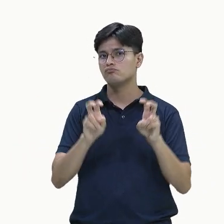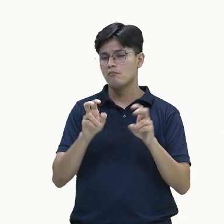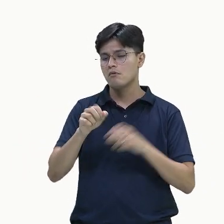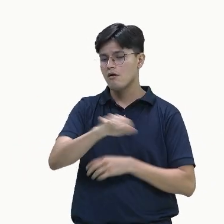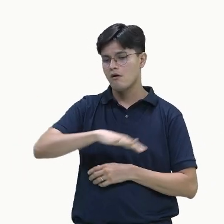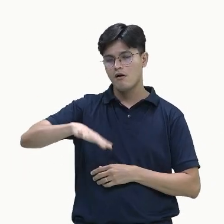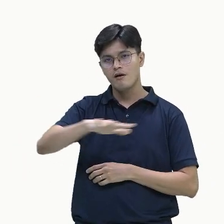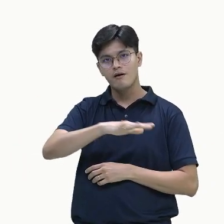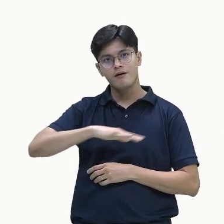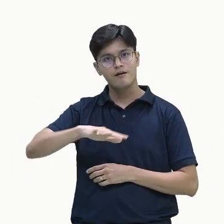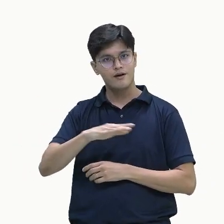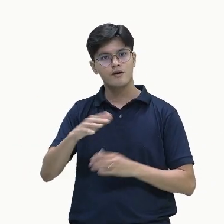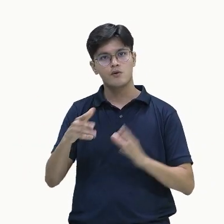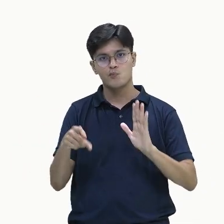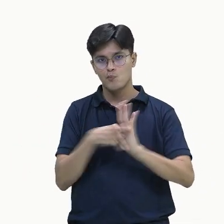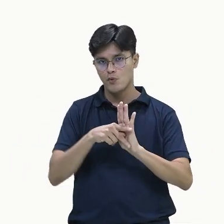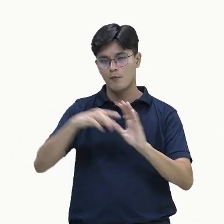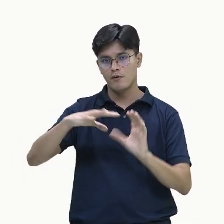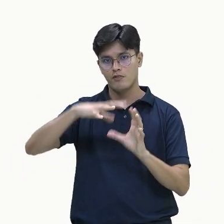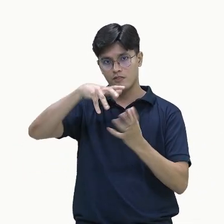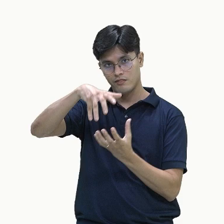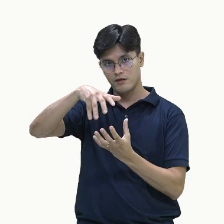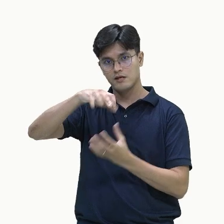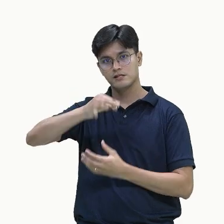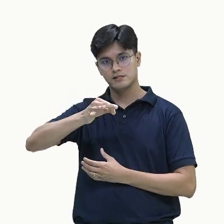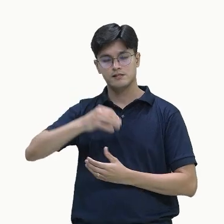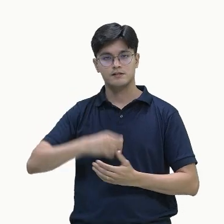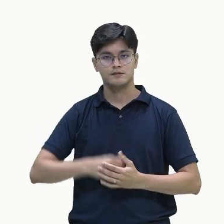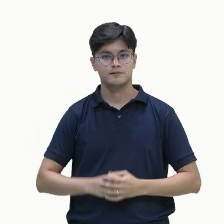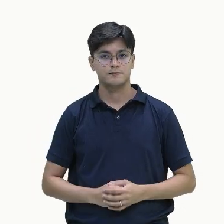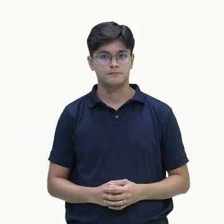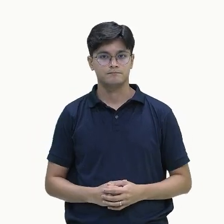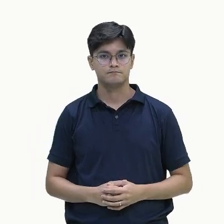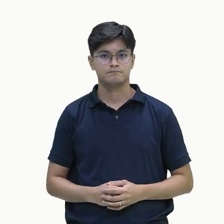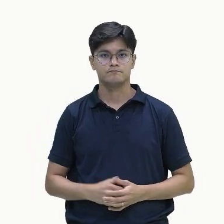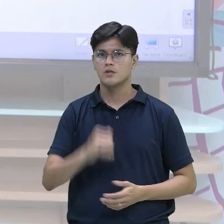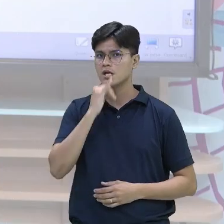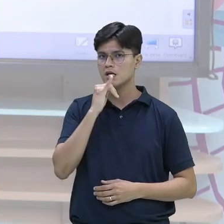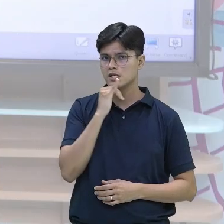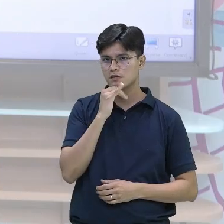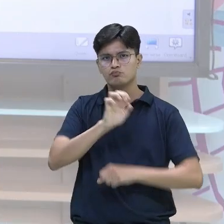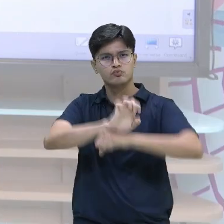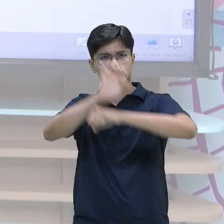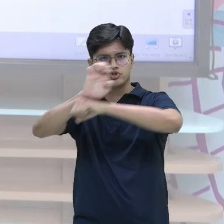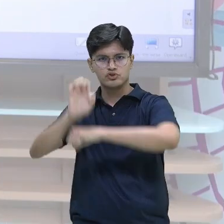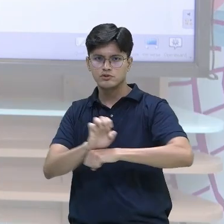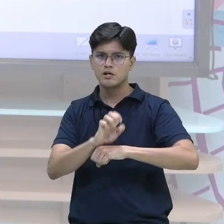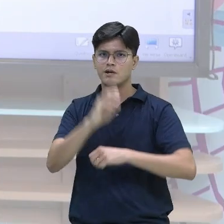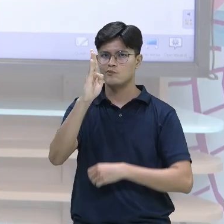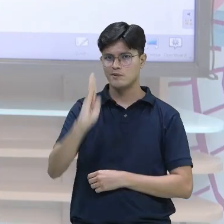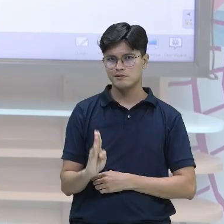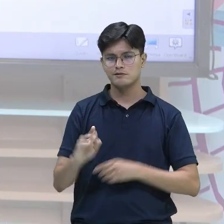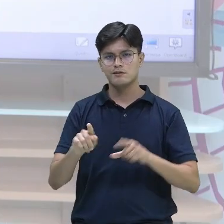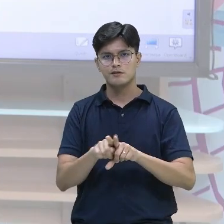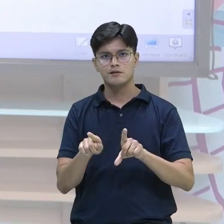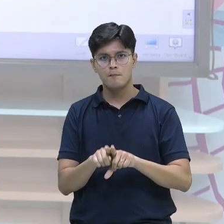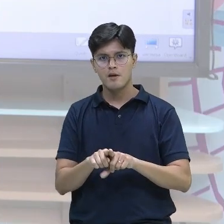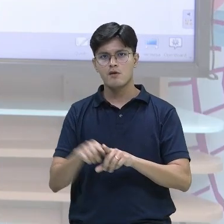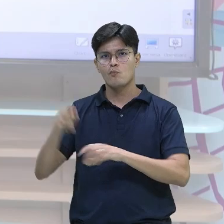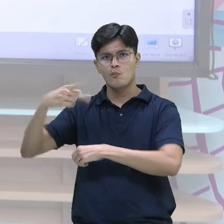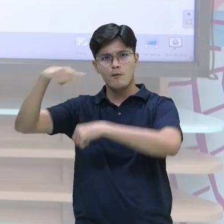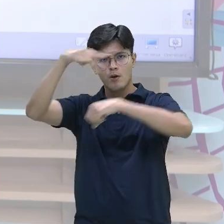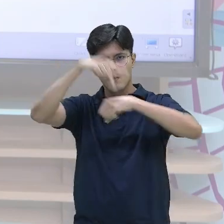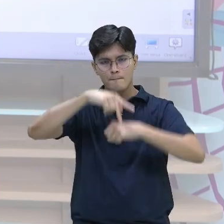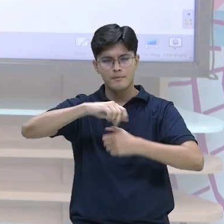da superfície terrestre, né? Ou seja, em cada estado brasileiro, em cada país da América do Sul, do